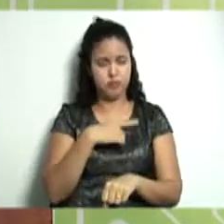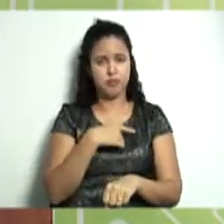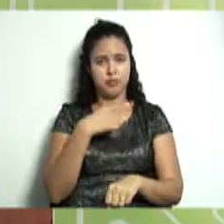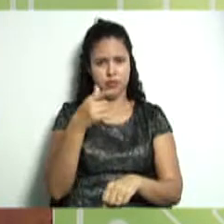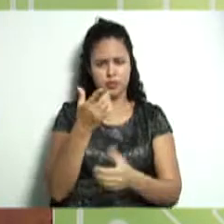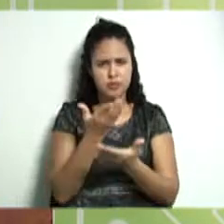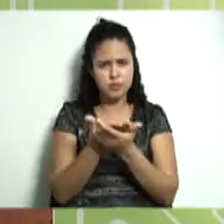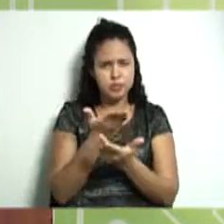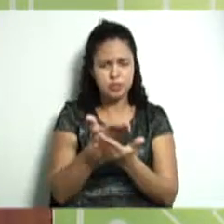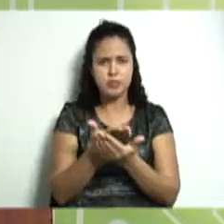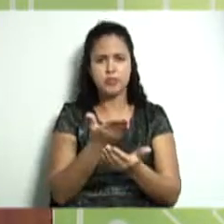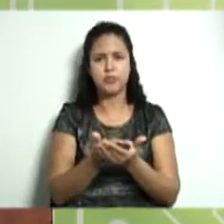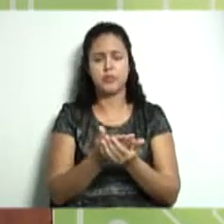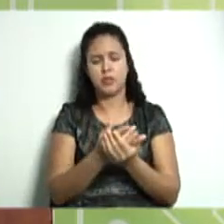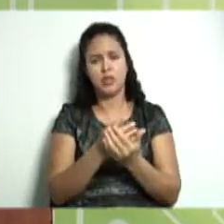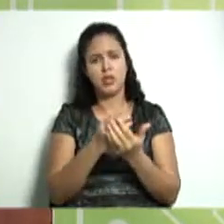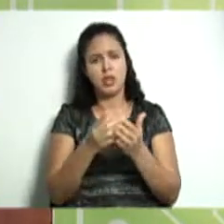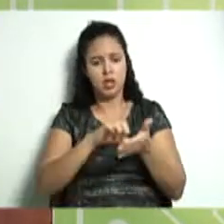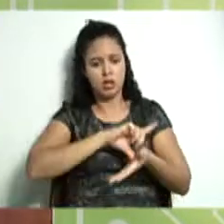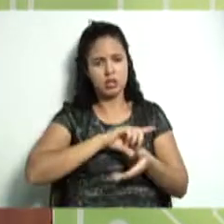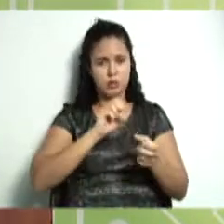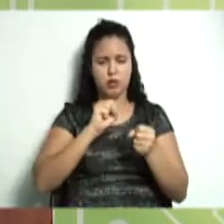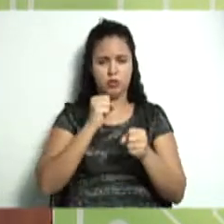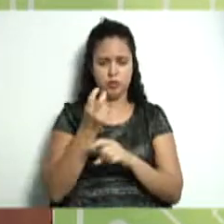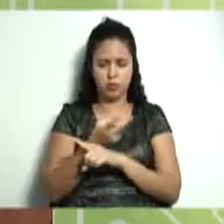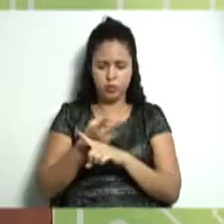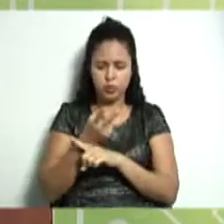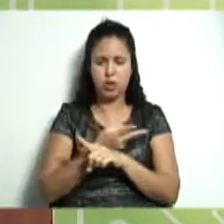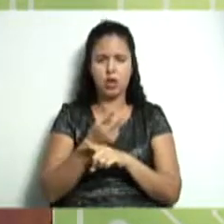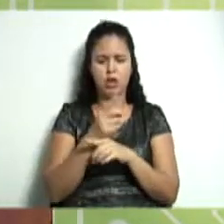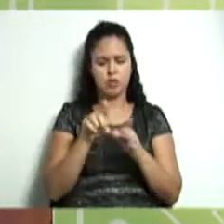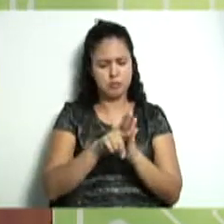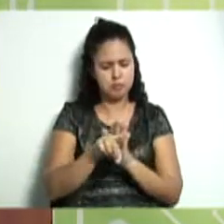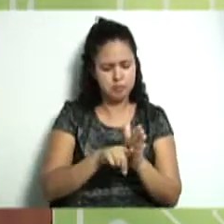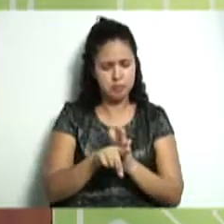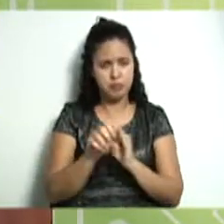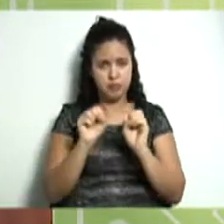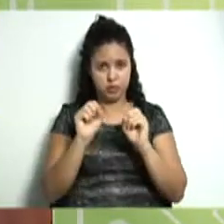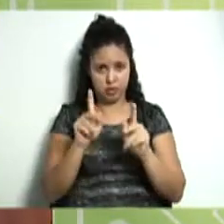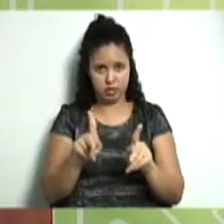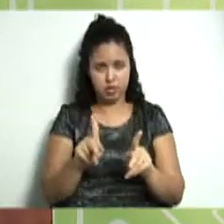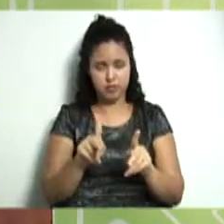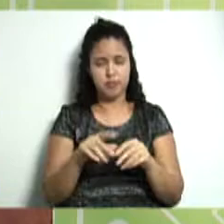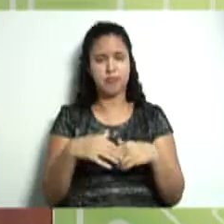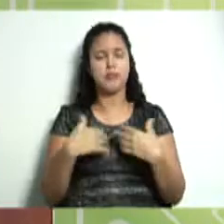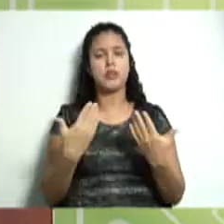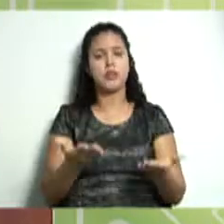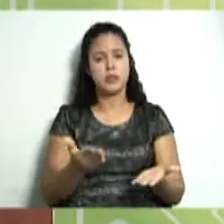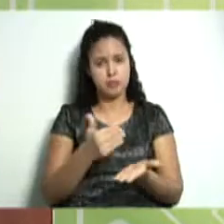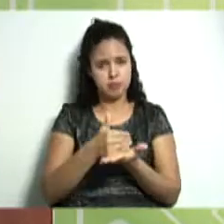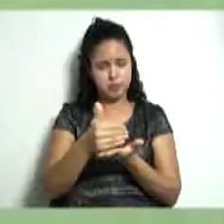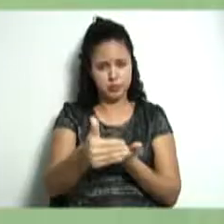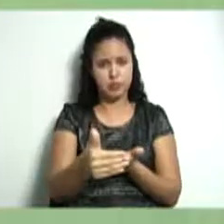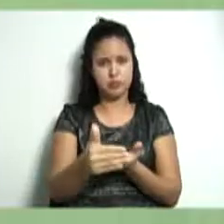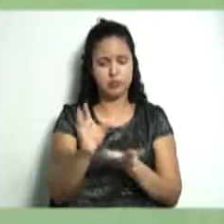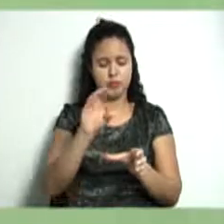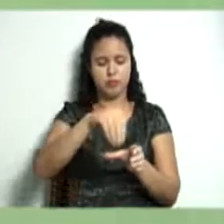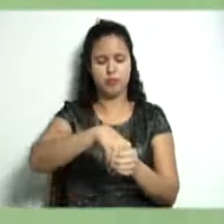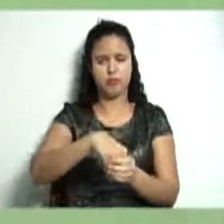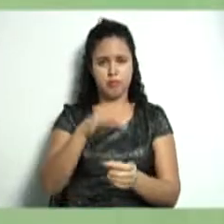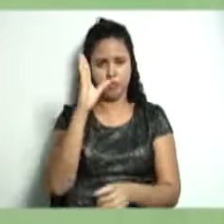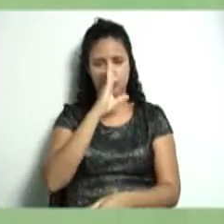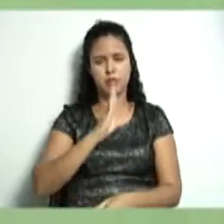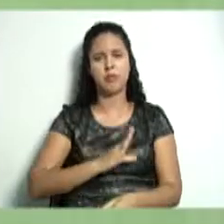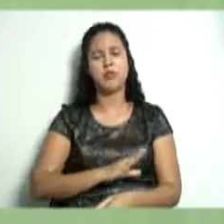já procurar, pesquisar dentro das suas possibilidades. Ok? Então, esse é um marco dentro do Brasil quando a